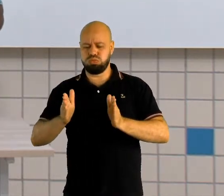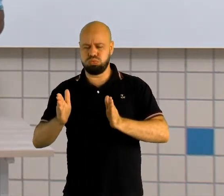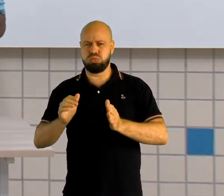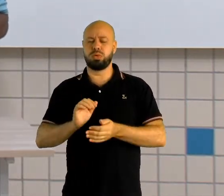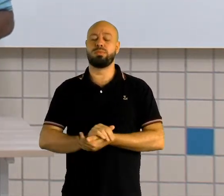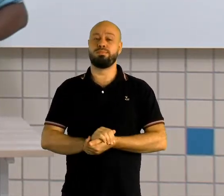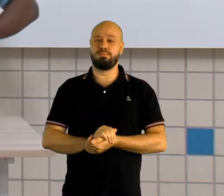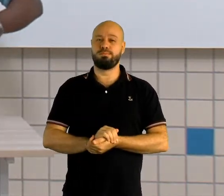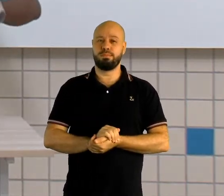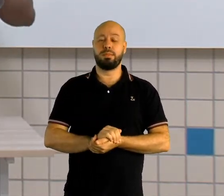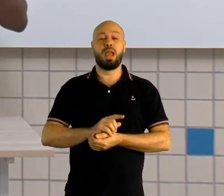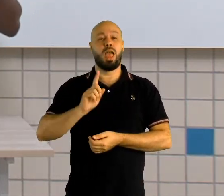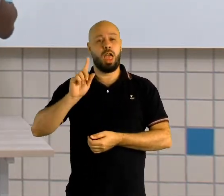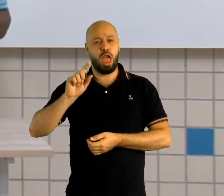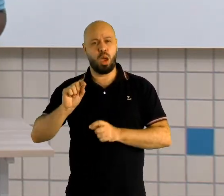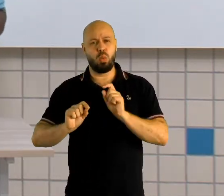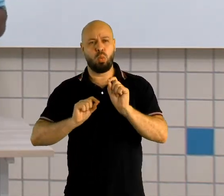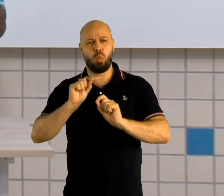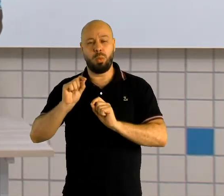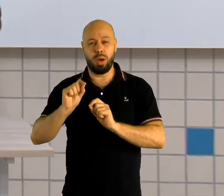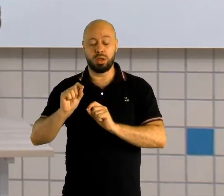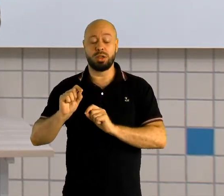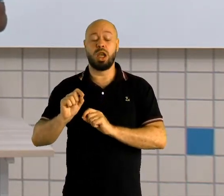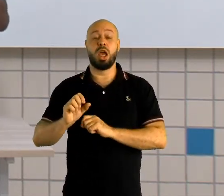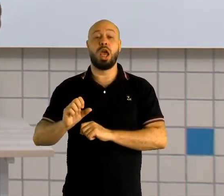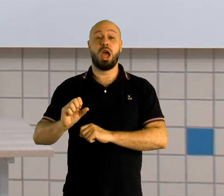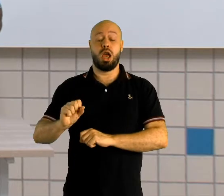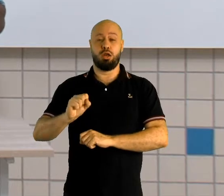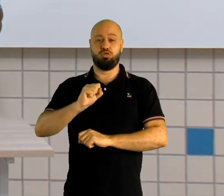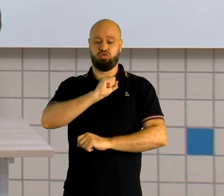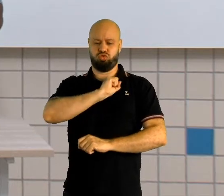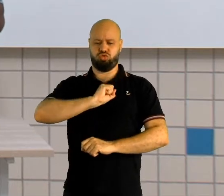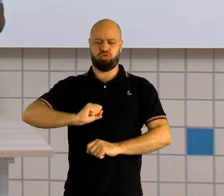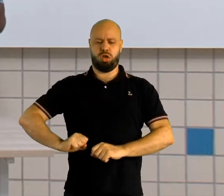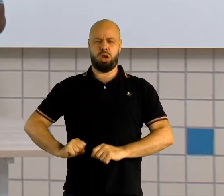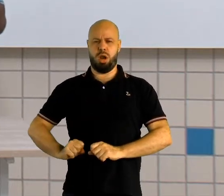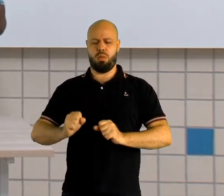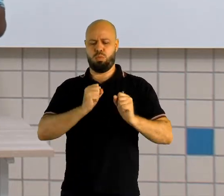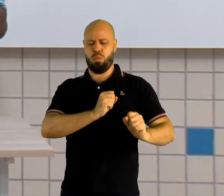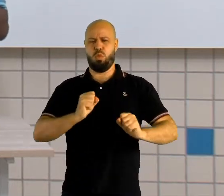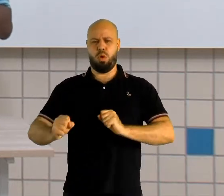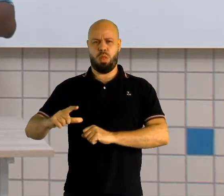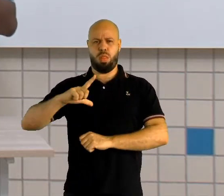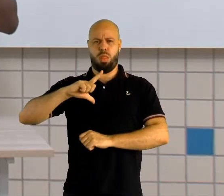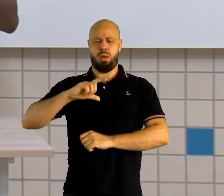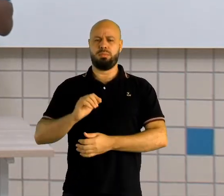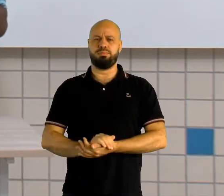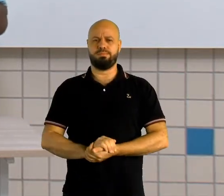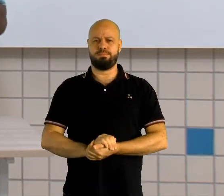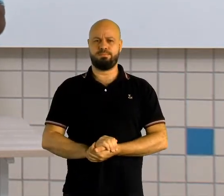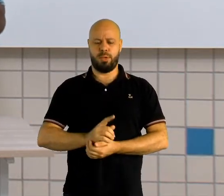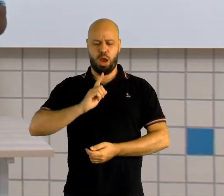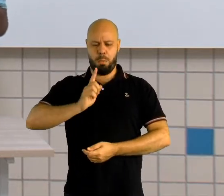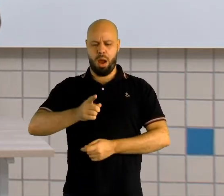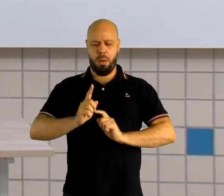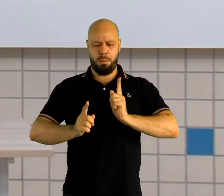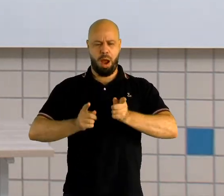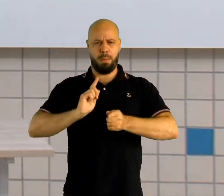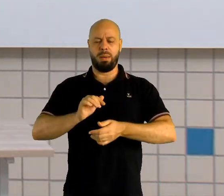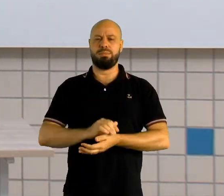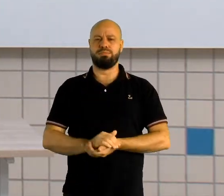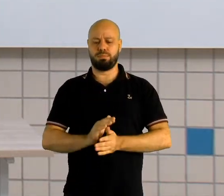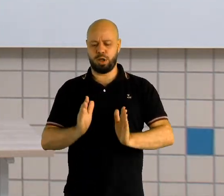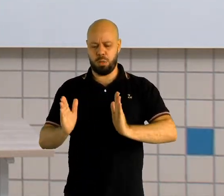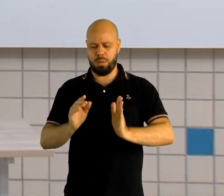República Romana é quando o Senado romano ele tem o poder. E a fase da República